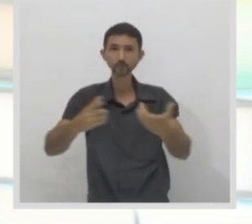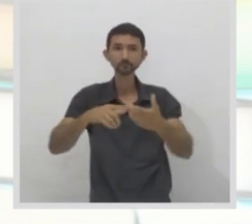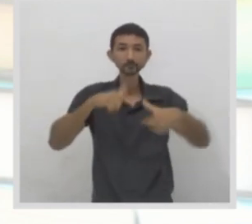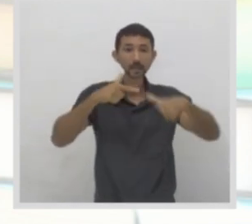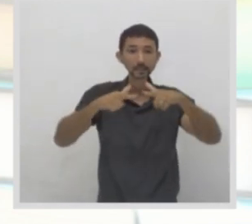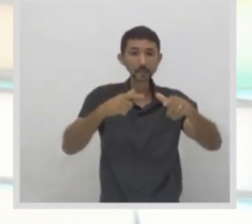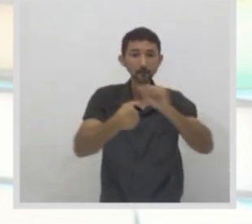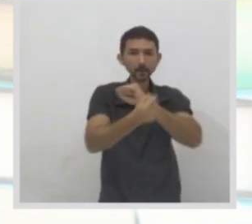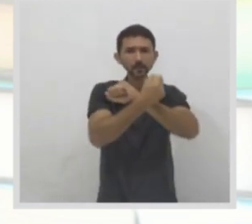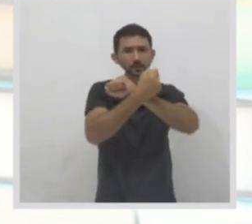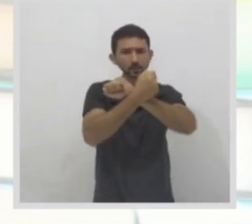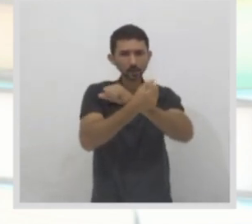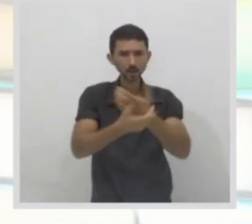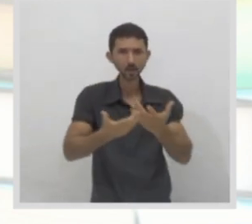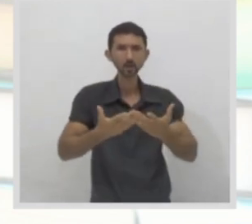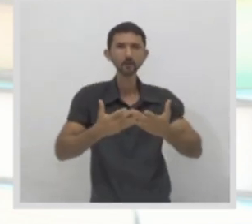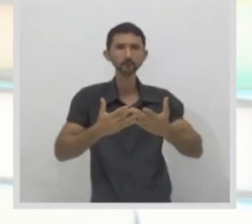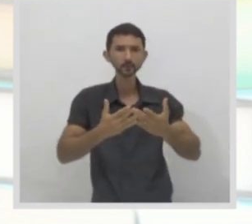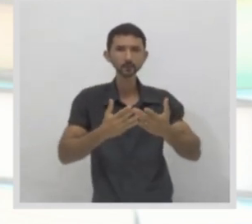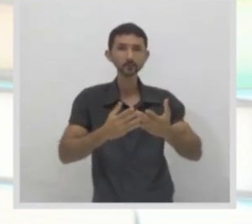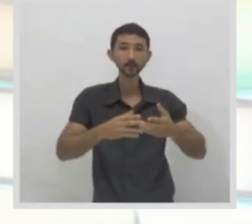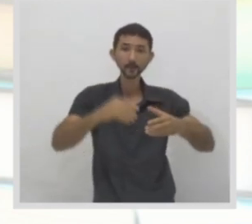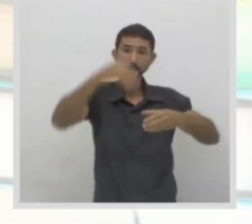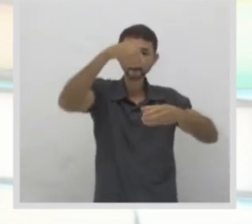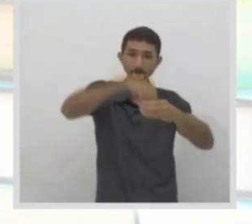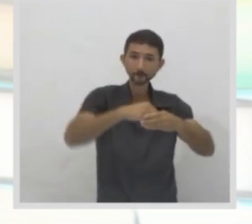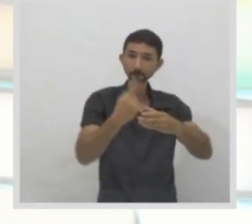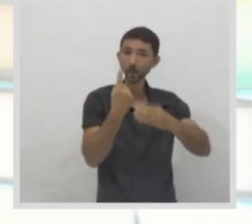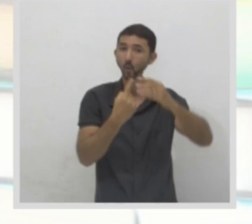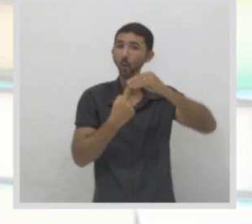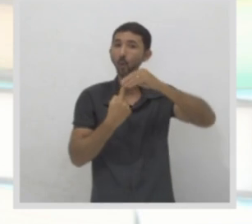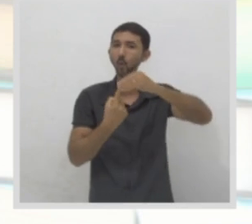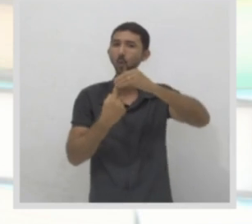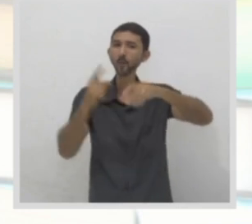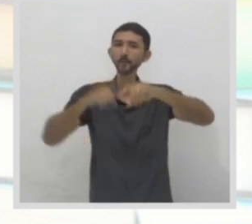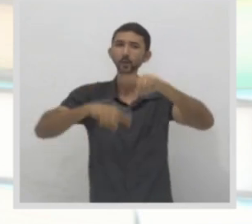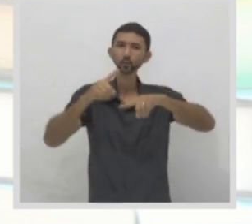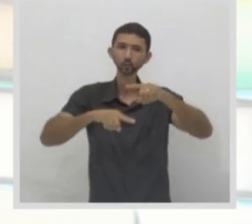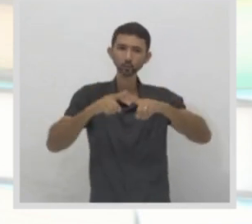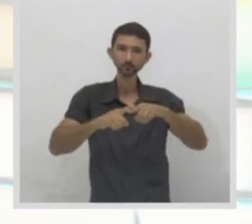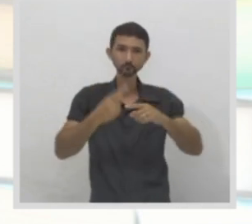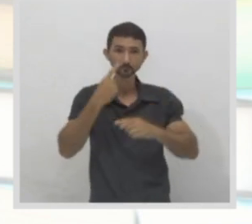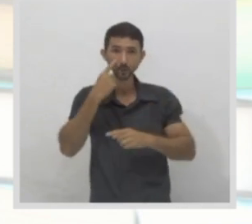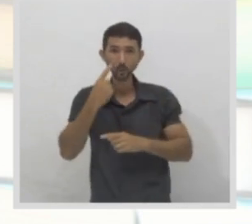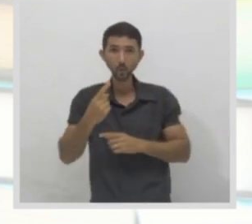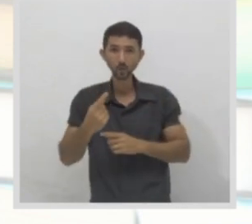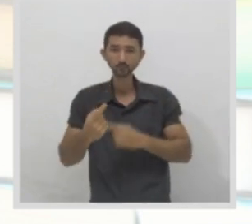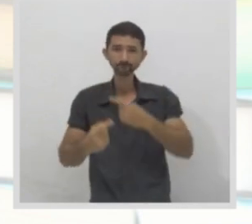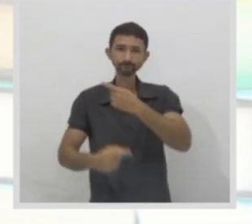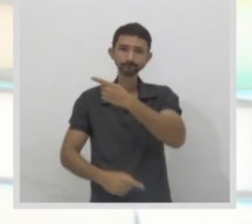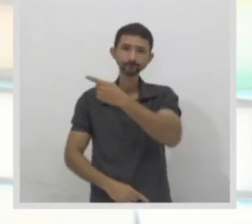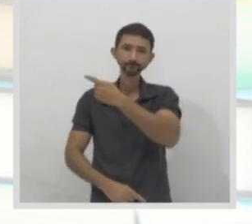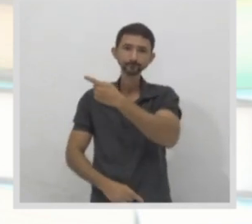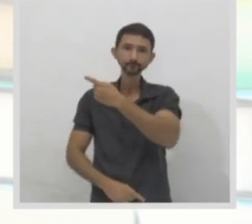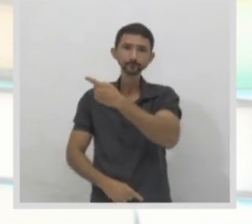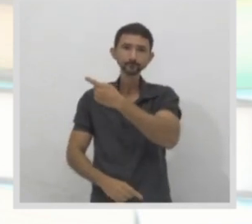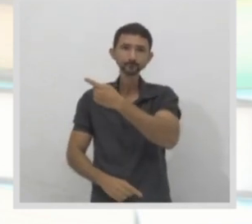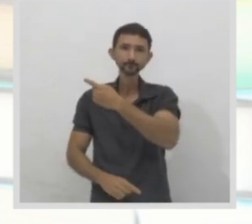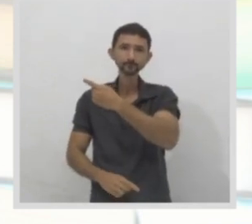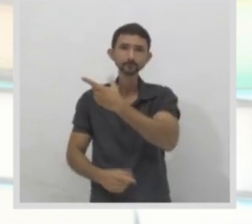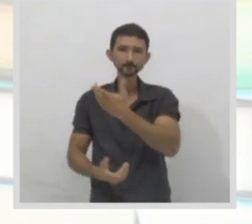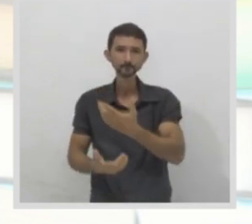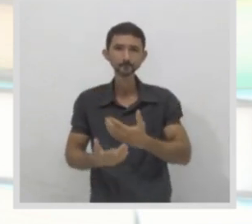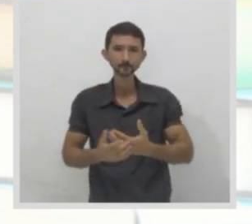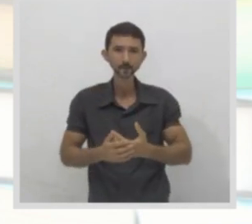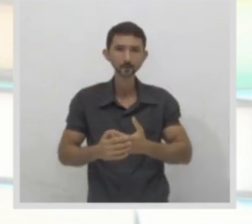gente percebe nessa imagem aí, a princípio, né, na região em amarelo, onde essa atividade cafeeira se desenvolveu. A partir do